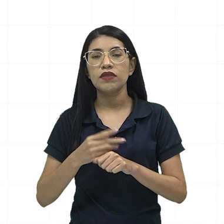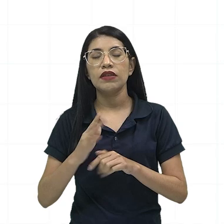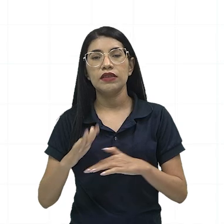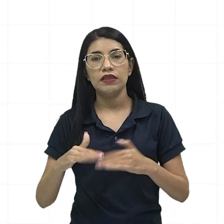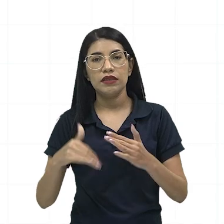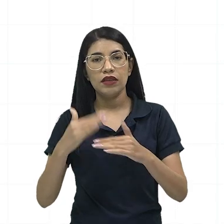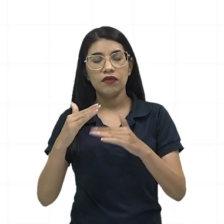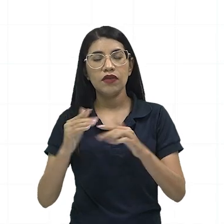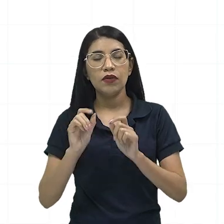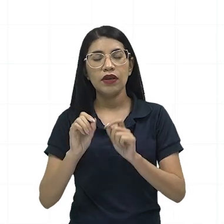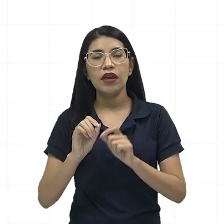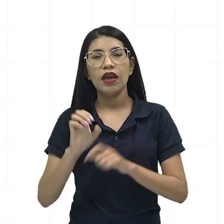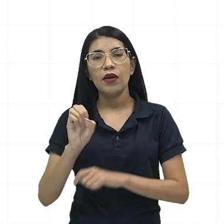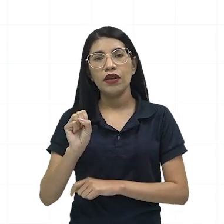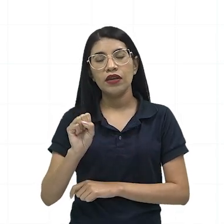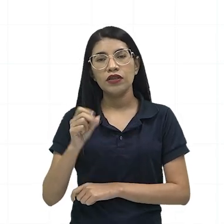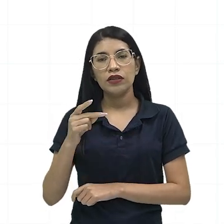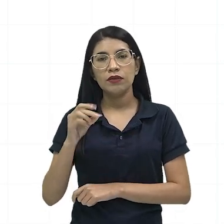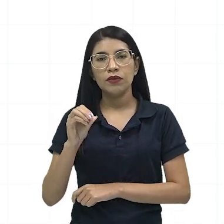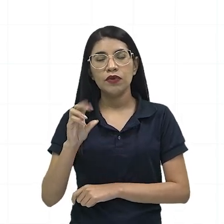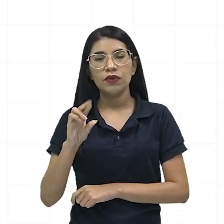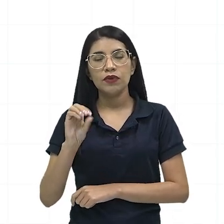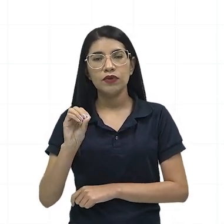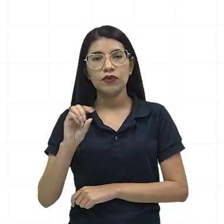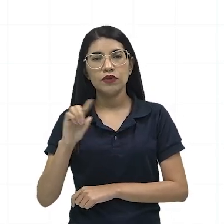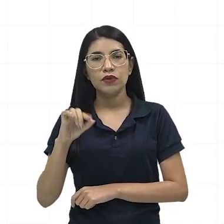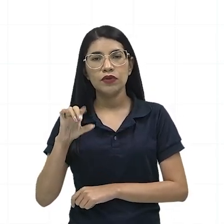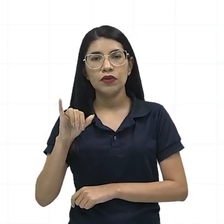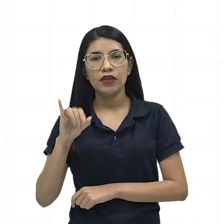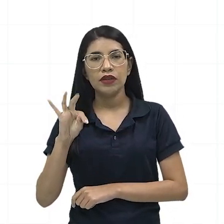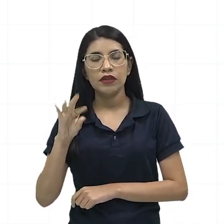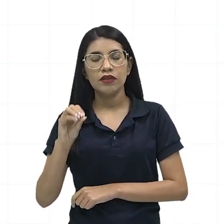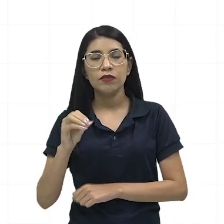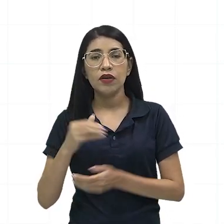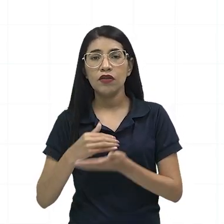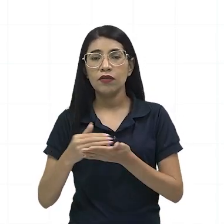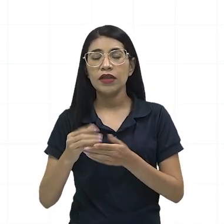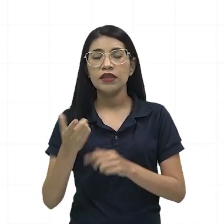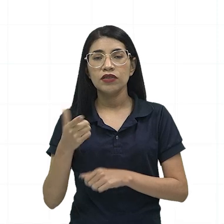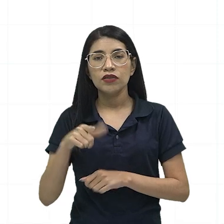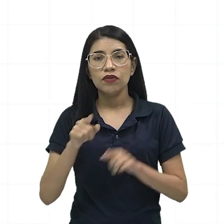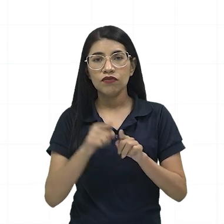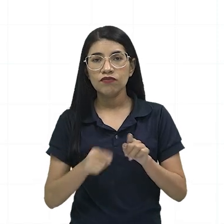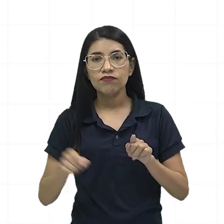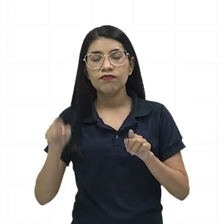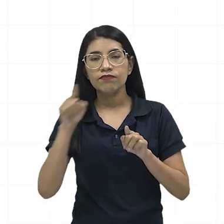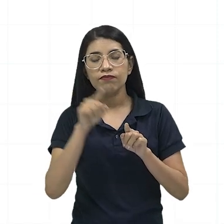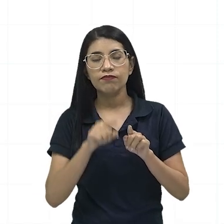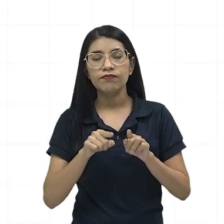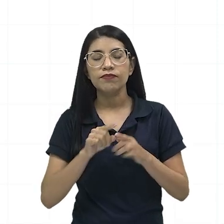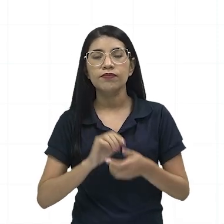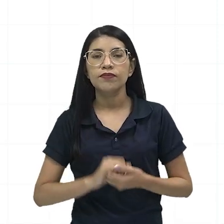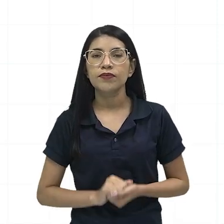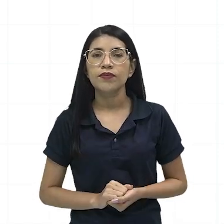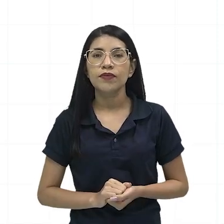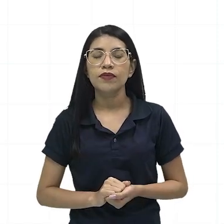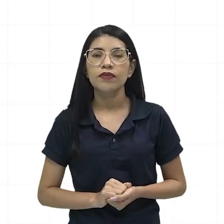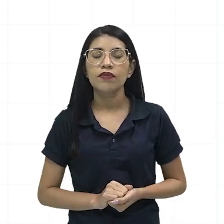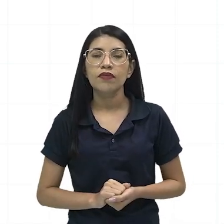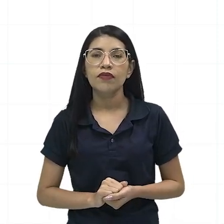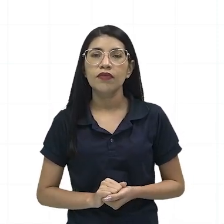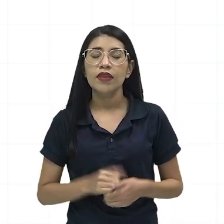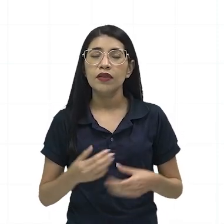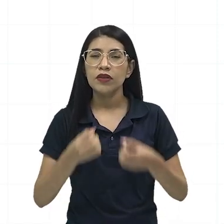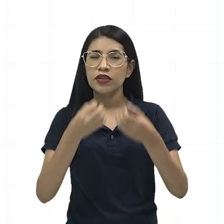a esporozoito para dar início ao ciclo mais uma vez, certo? Então falamos